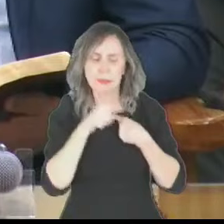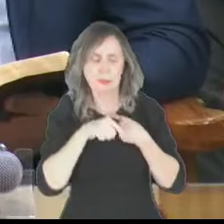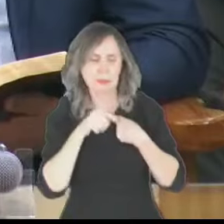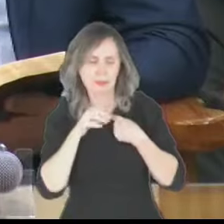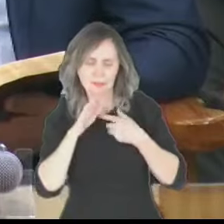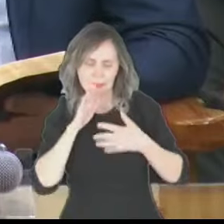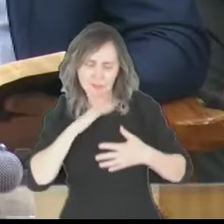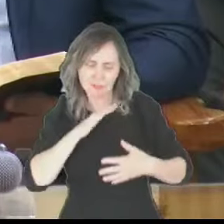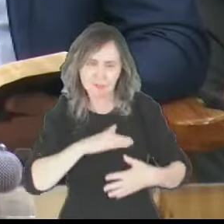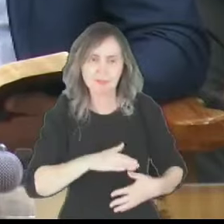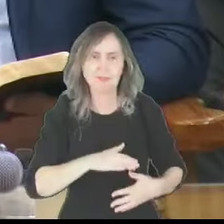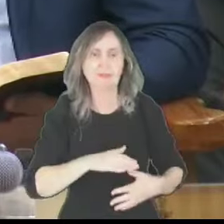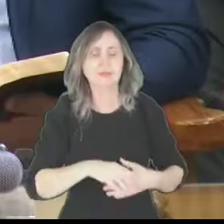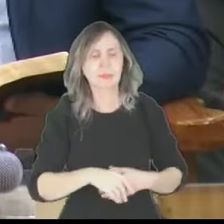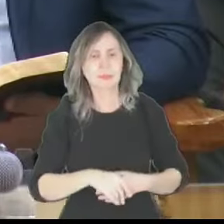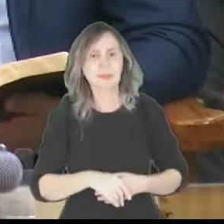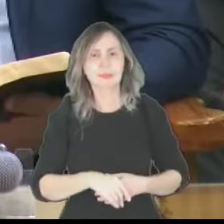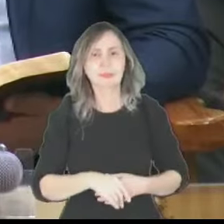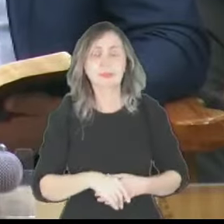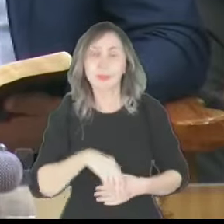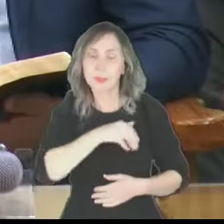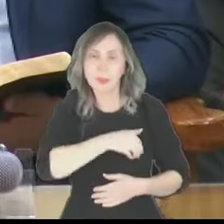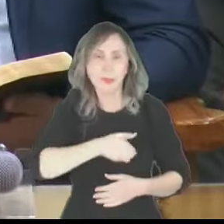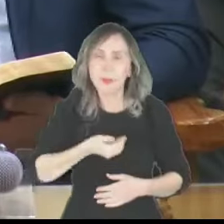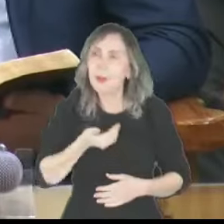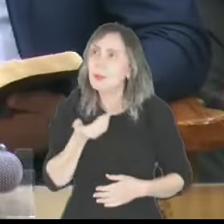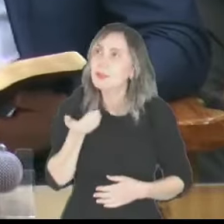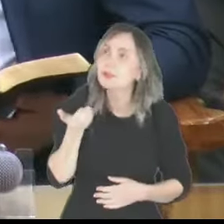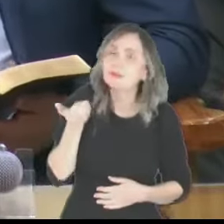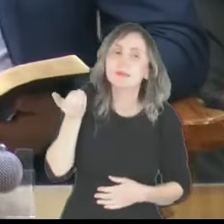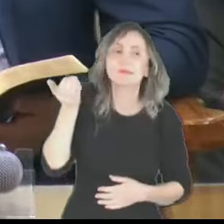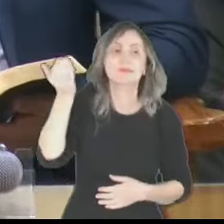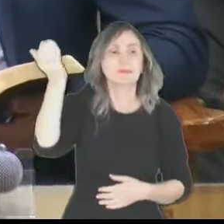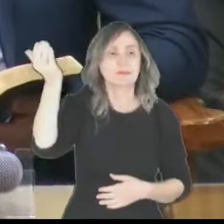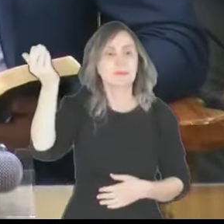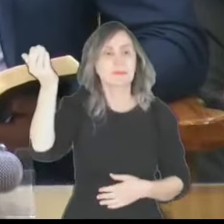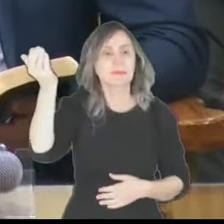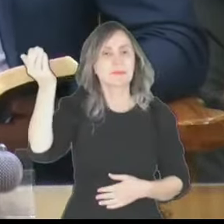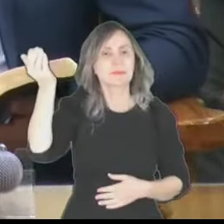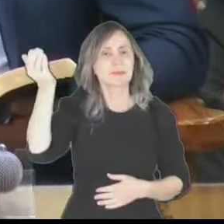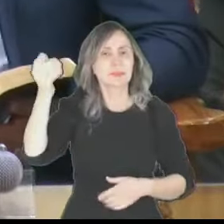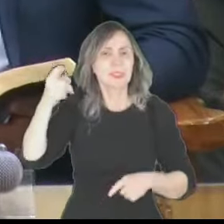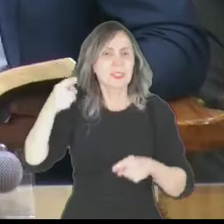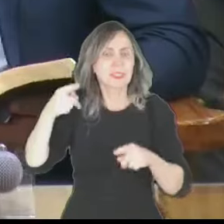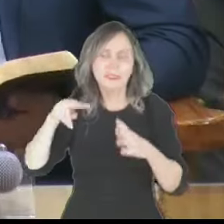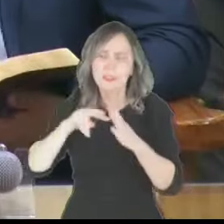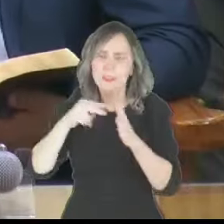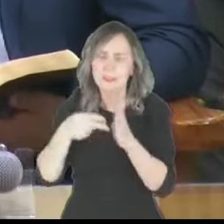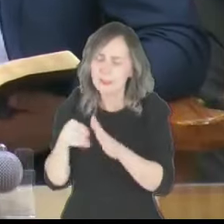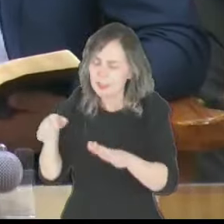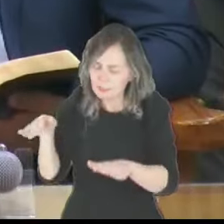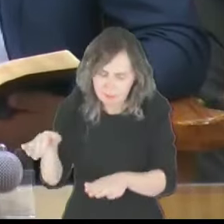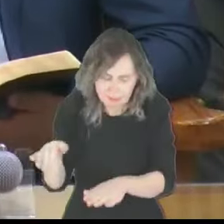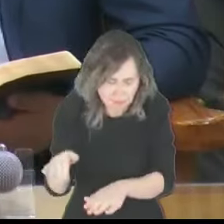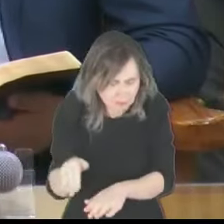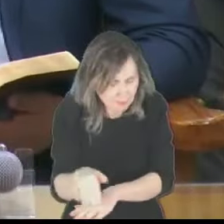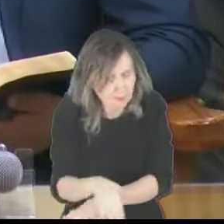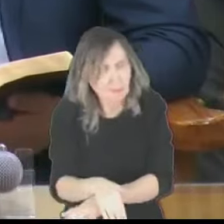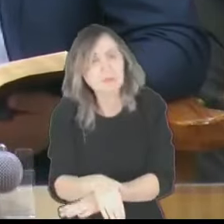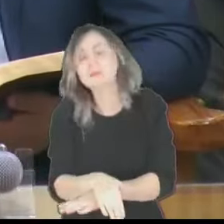natureza humana, é a consagração da natureza humana, é a humilhação da natureza humana, é a